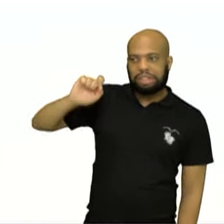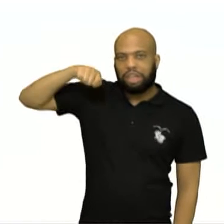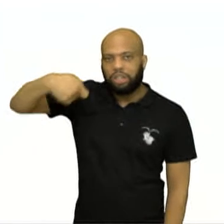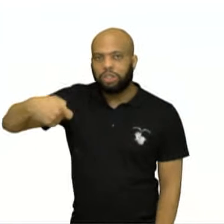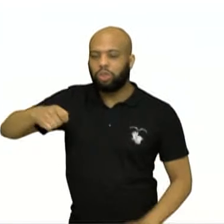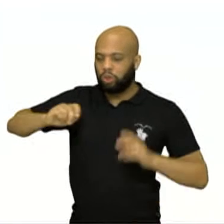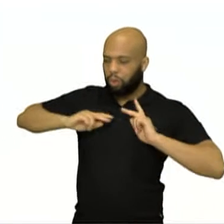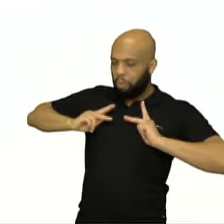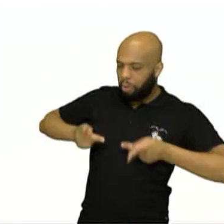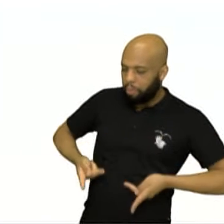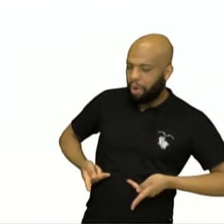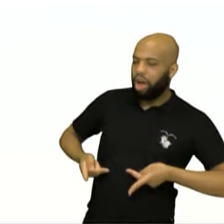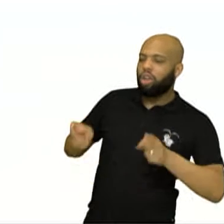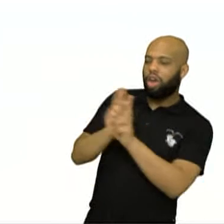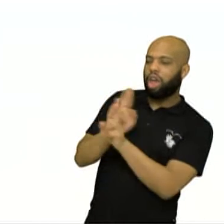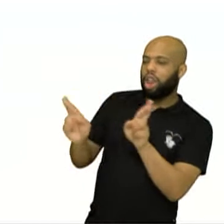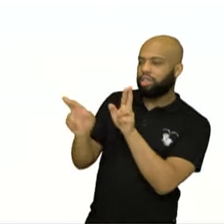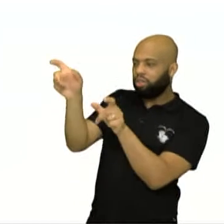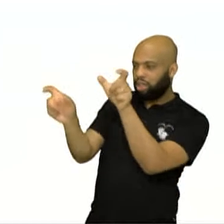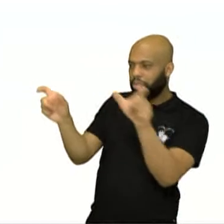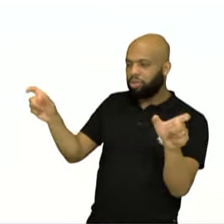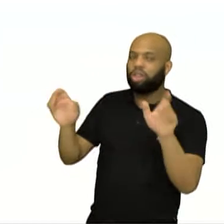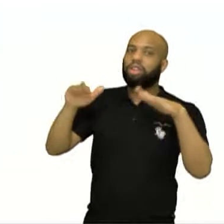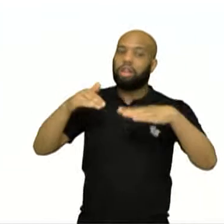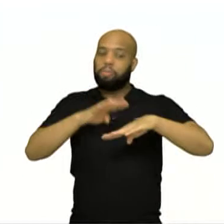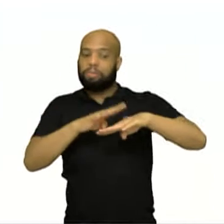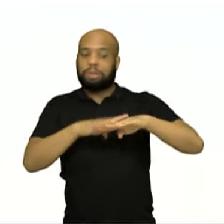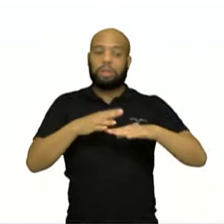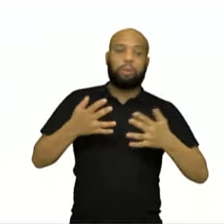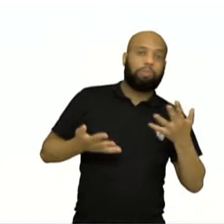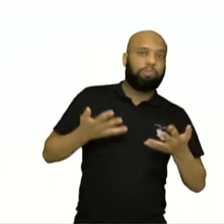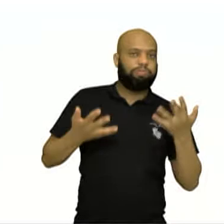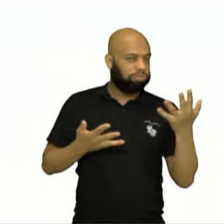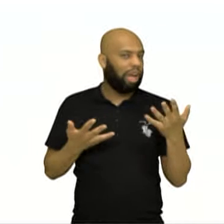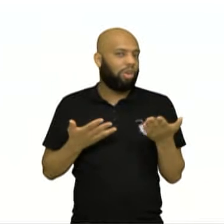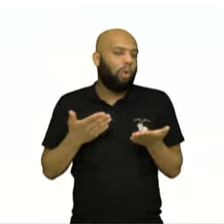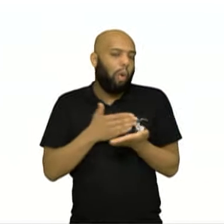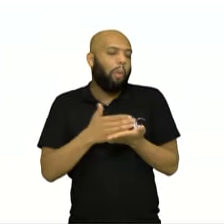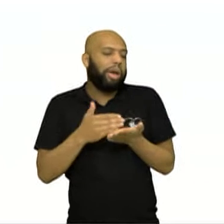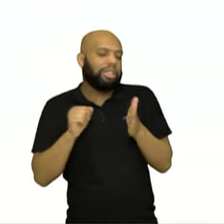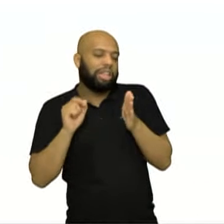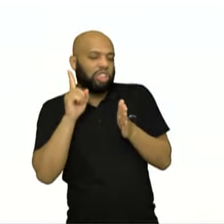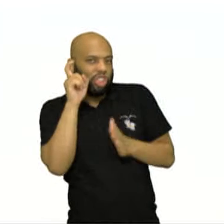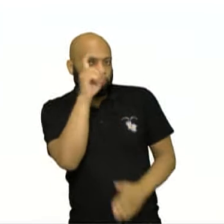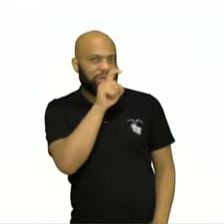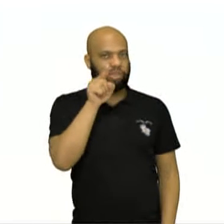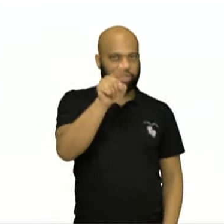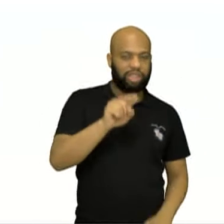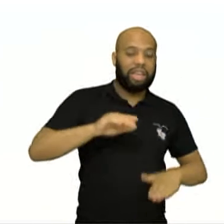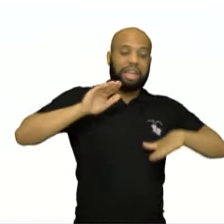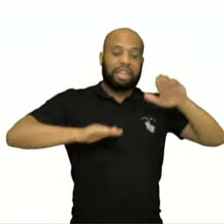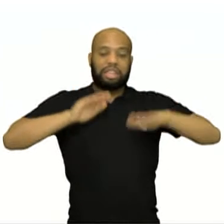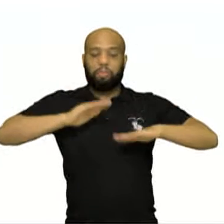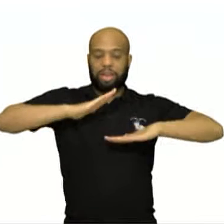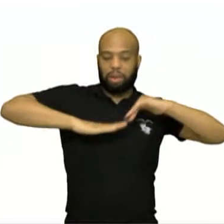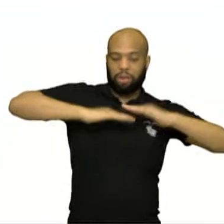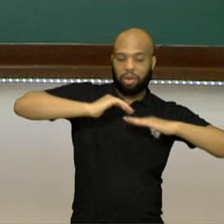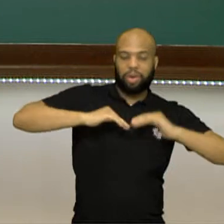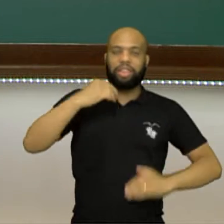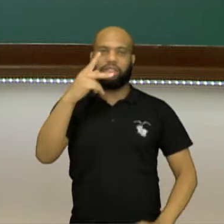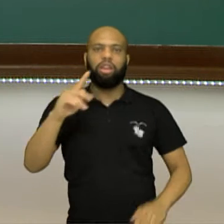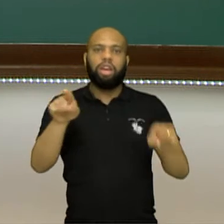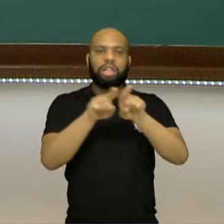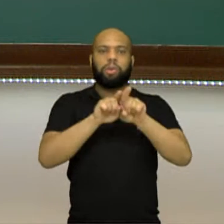as pessoas, exercícios de matemática já não serão mais tão tranquilos para você. Depende das habilidades que você tem e da habilidade que